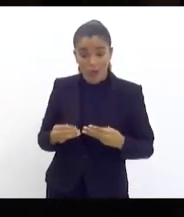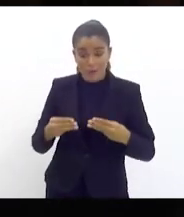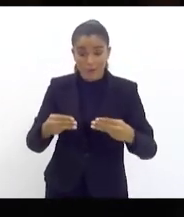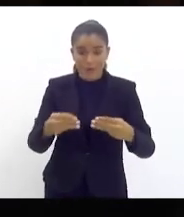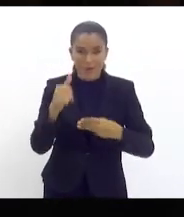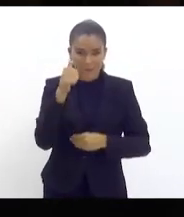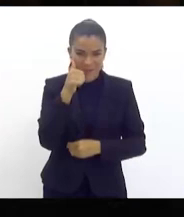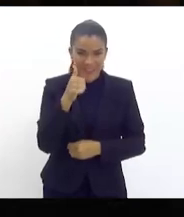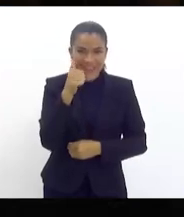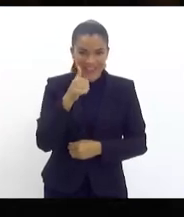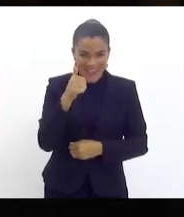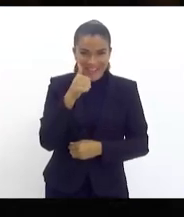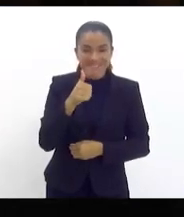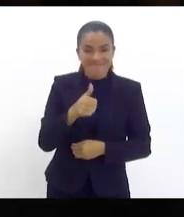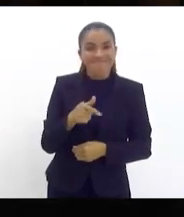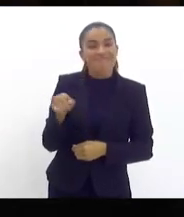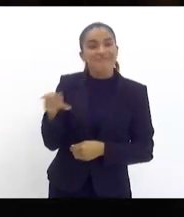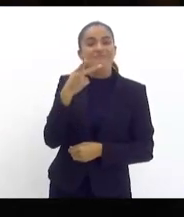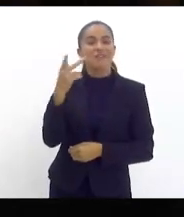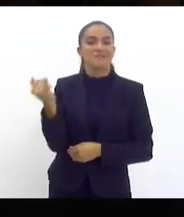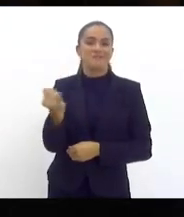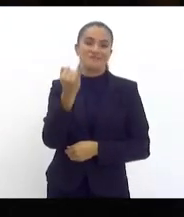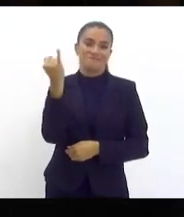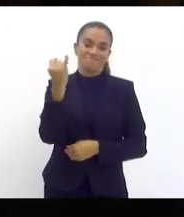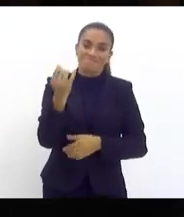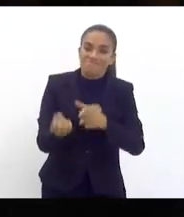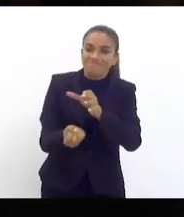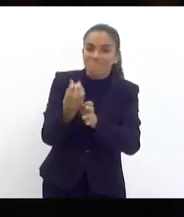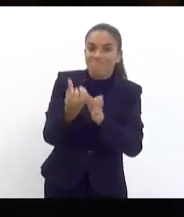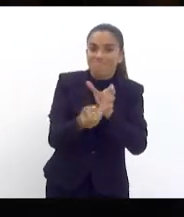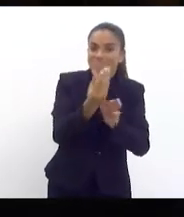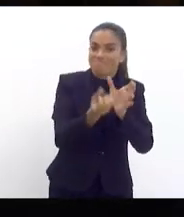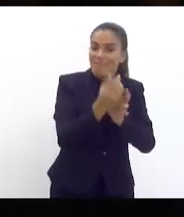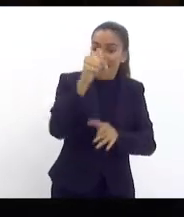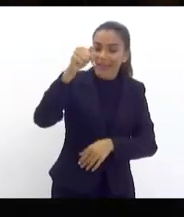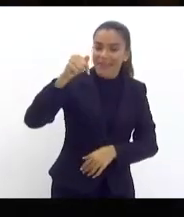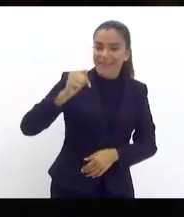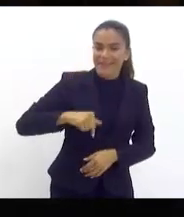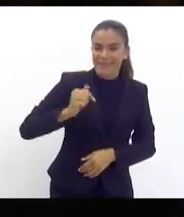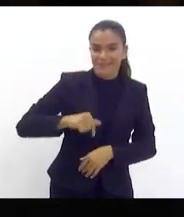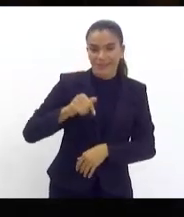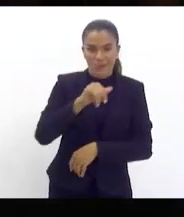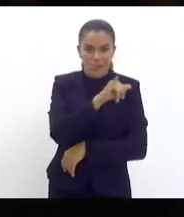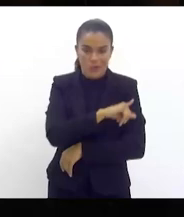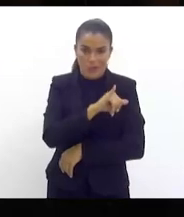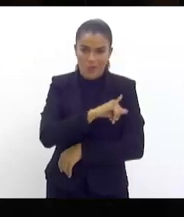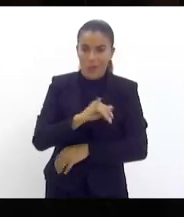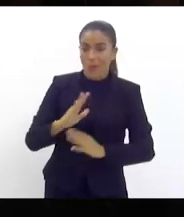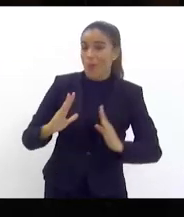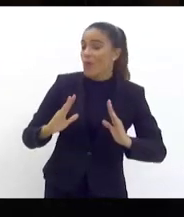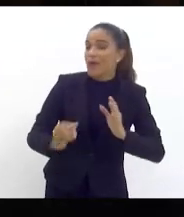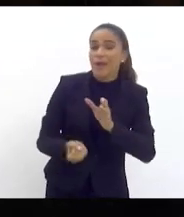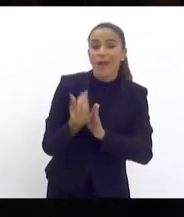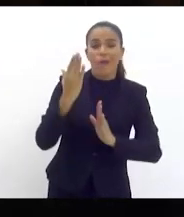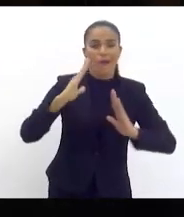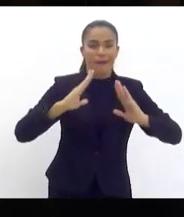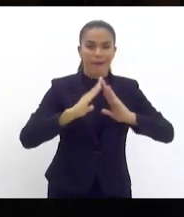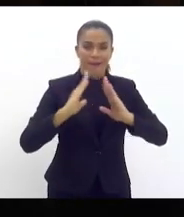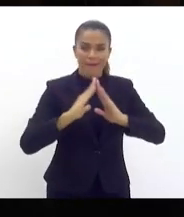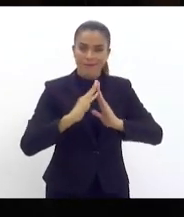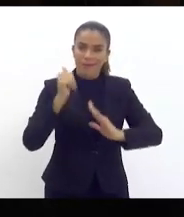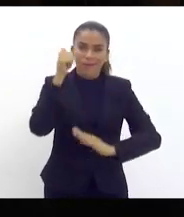das Mulheres, que falou da importância de criarmos aqui uma Casa das Mulheres Brasileiras,